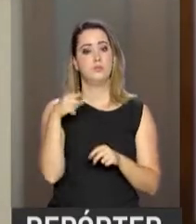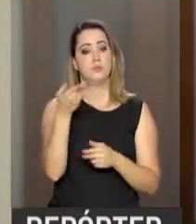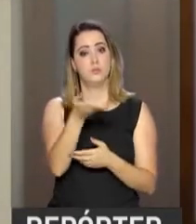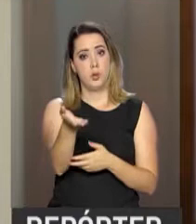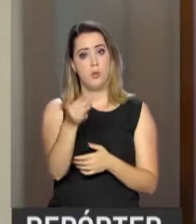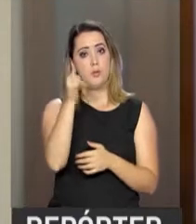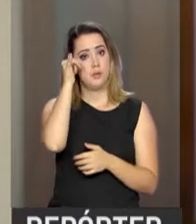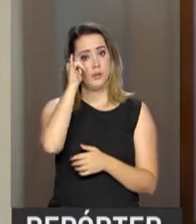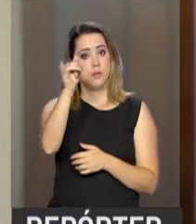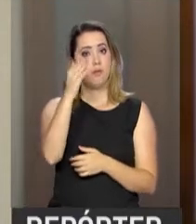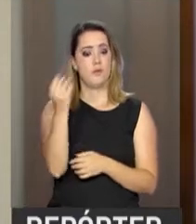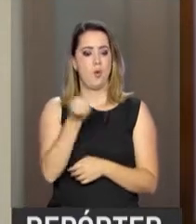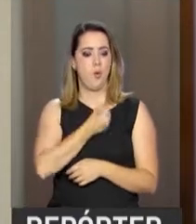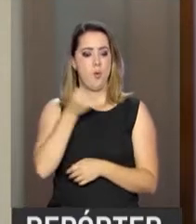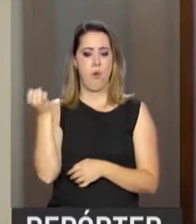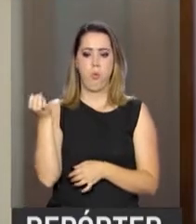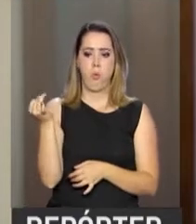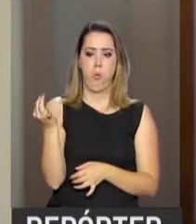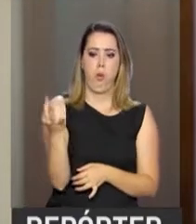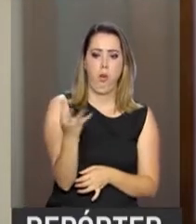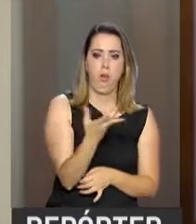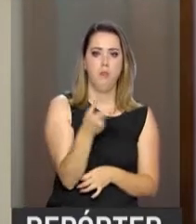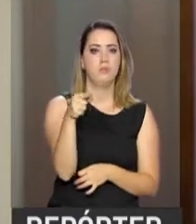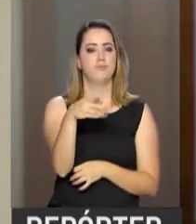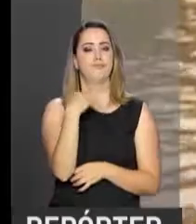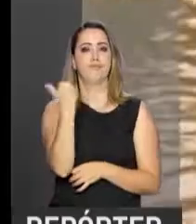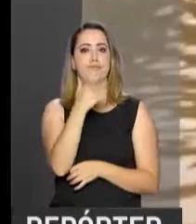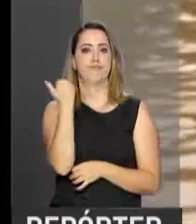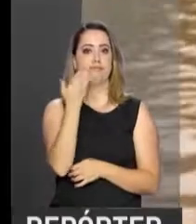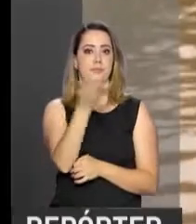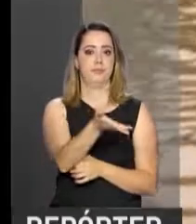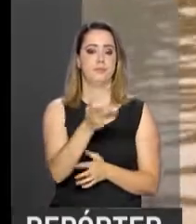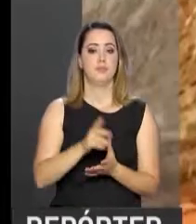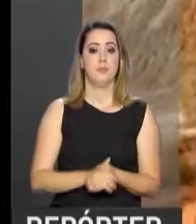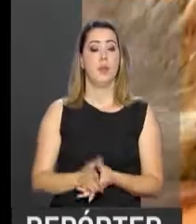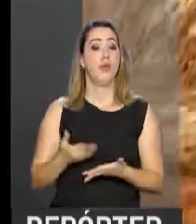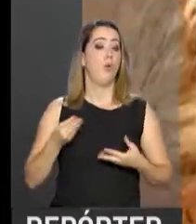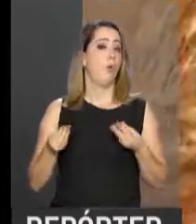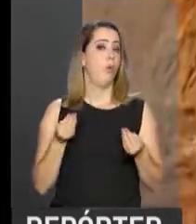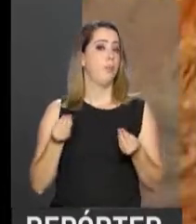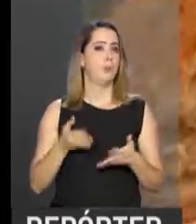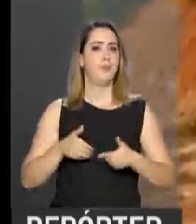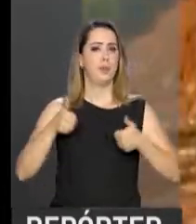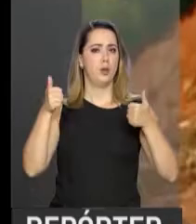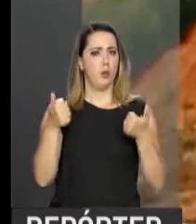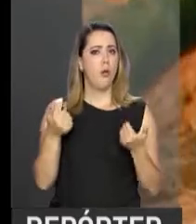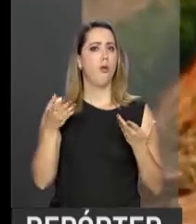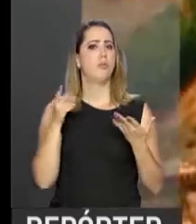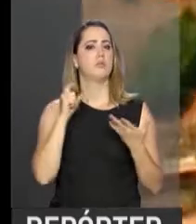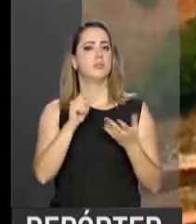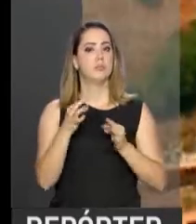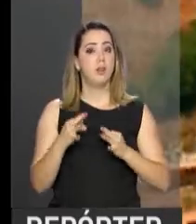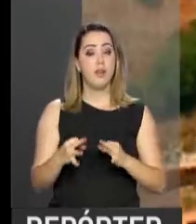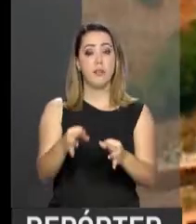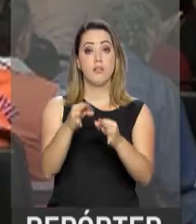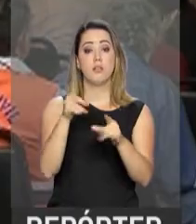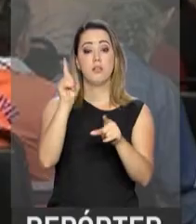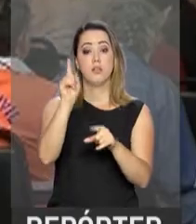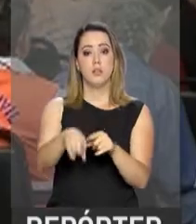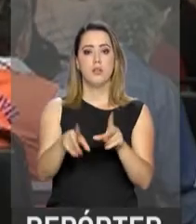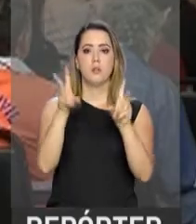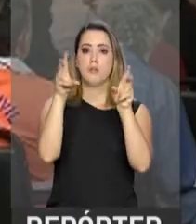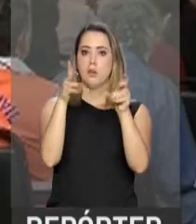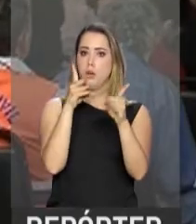você evitar o número de mortes relacionadas a esses fenômenos melhores formas e técnicas para prevenir os deslizamentos foram